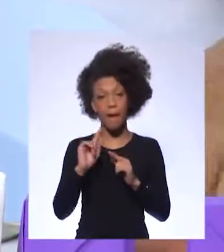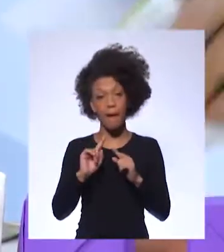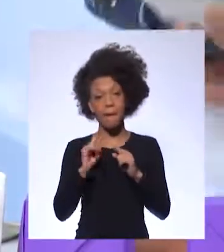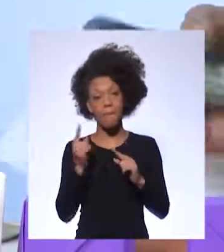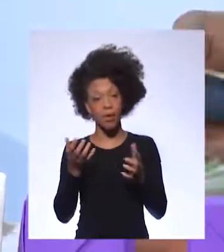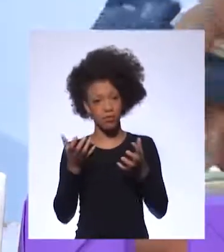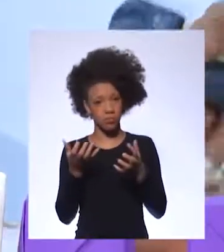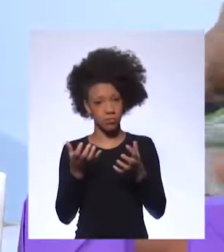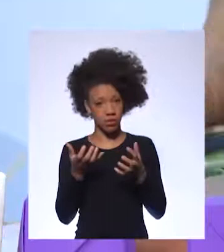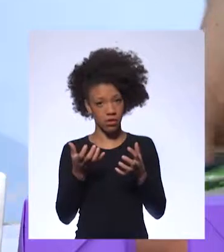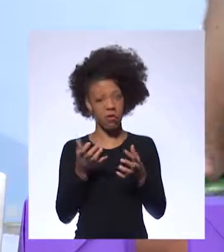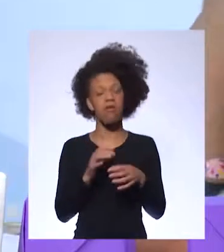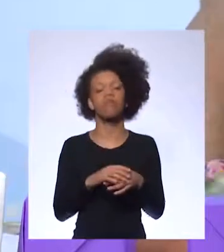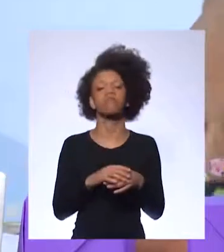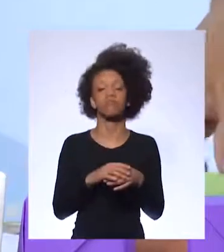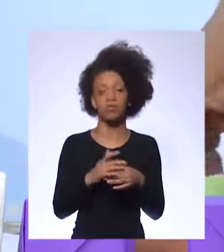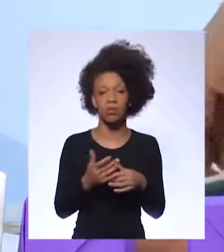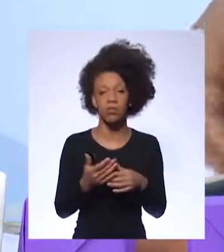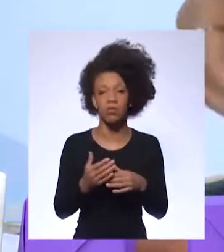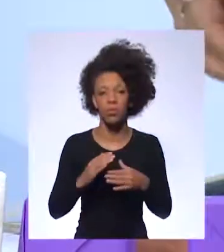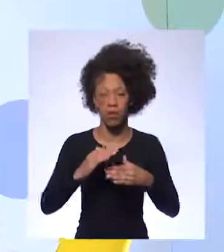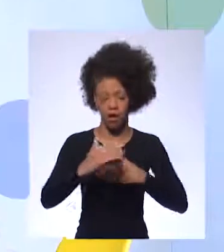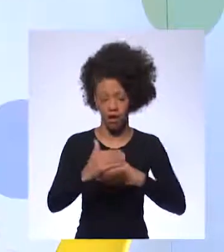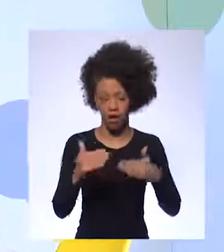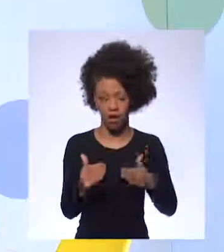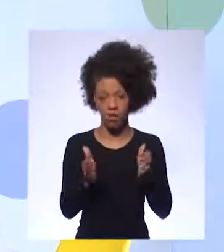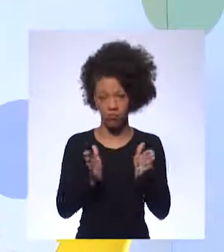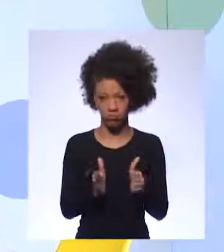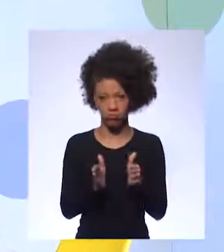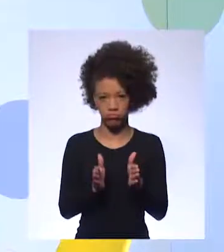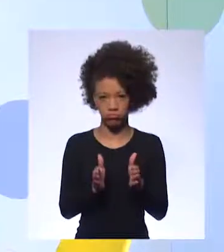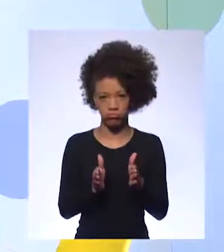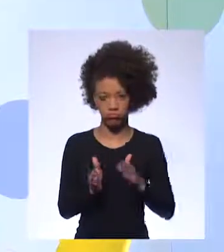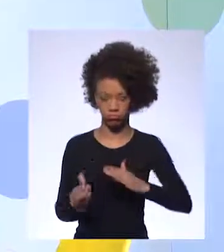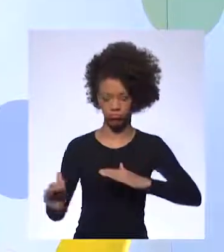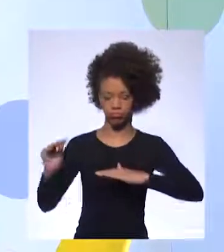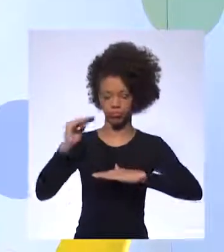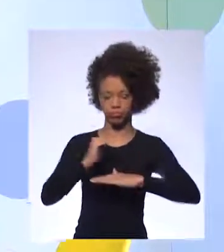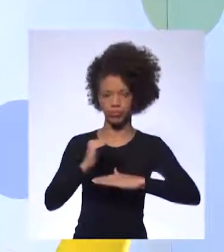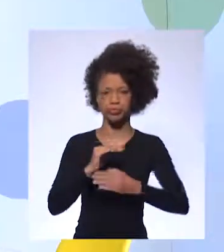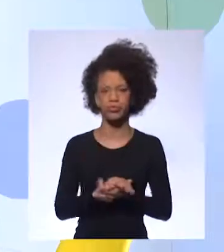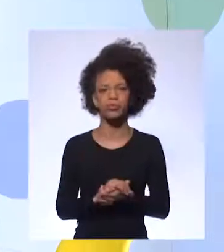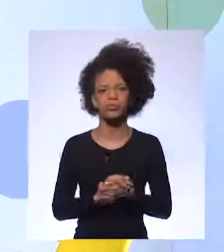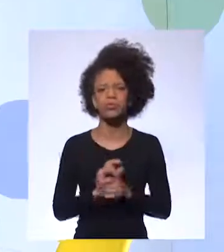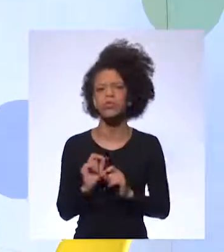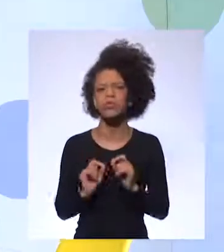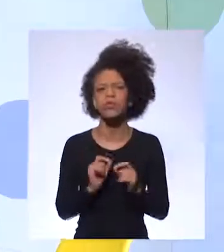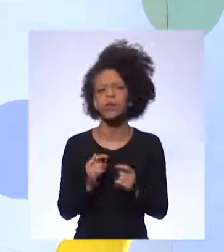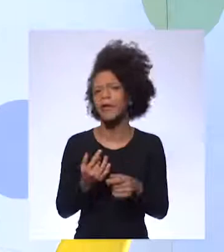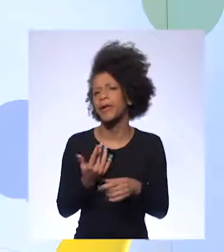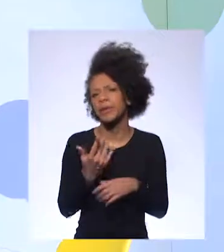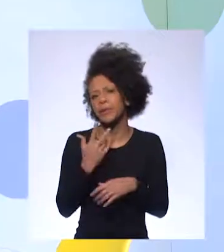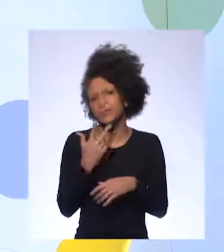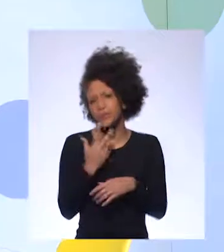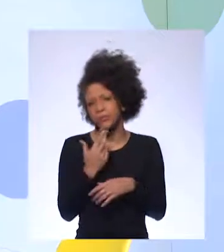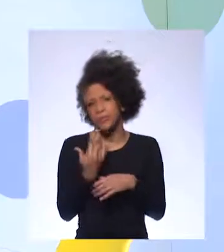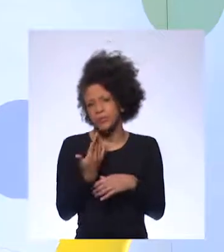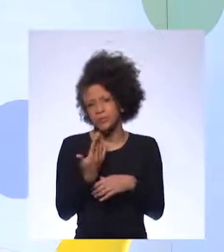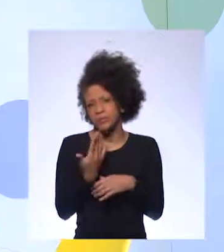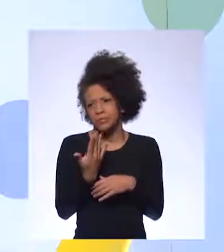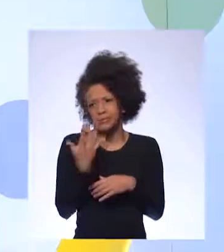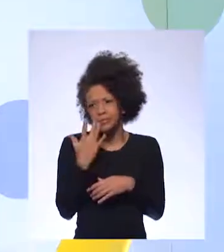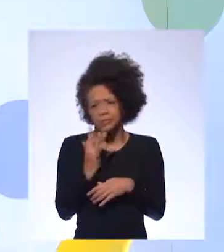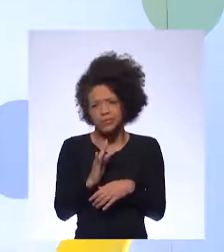cima pensei aí ficava uma montanha vamos lá que mais tem Rio Eu não sei por que que eu achei que tinha um